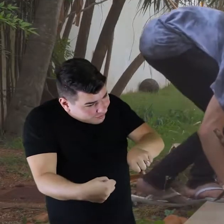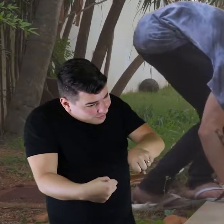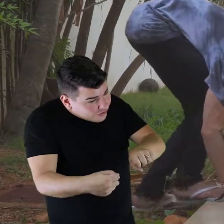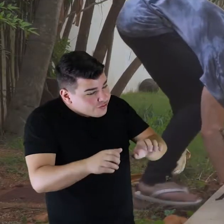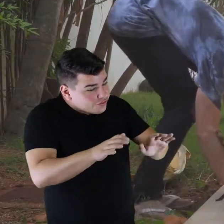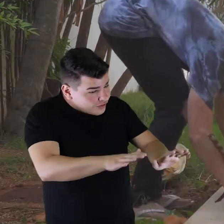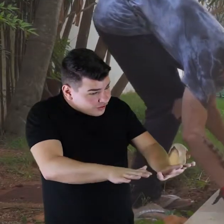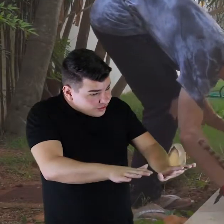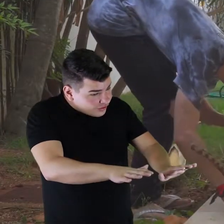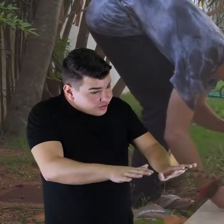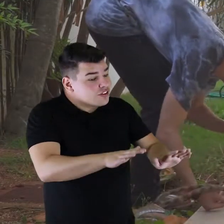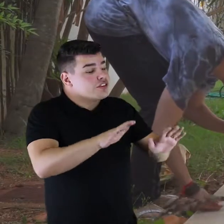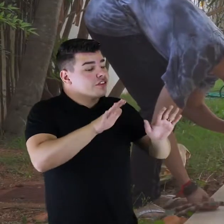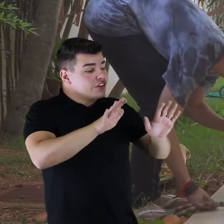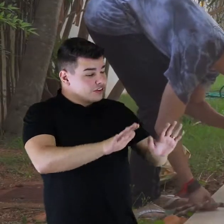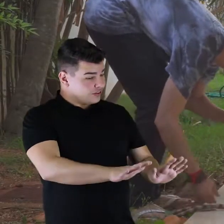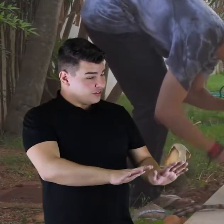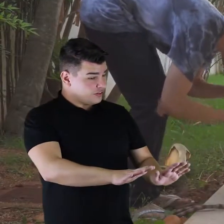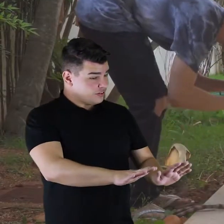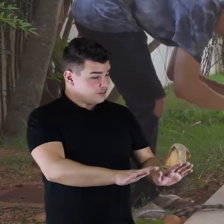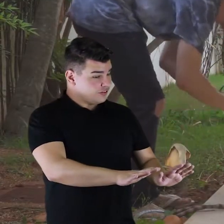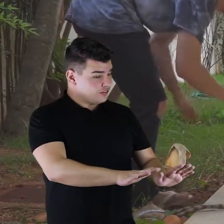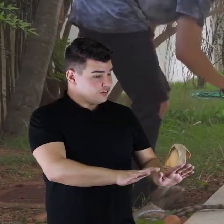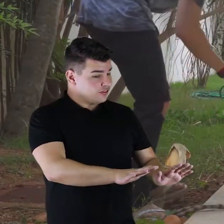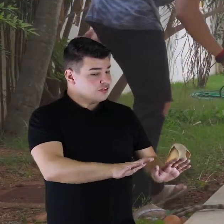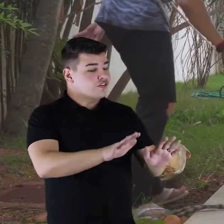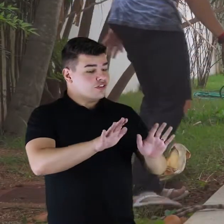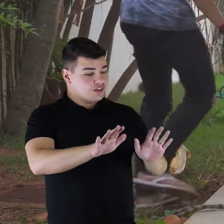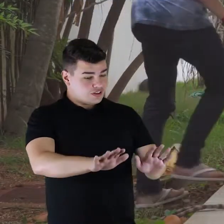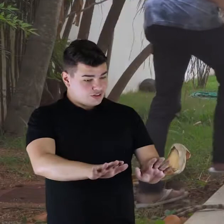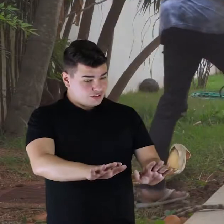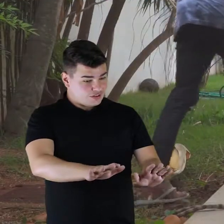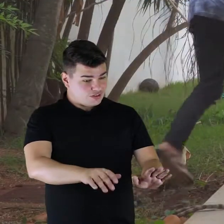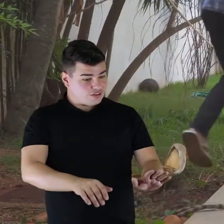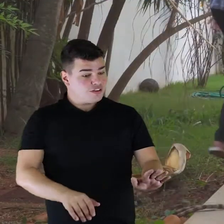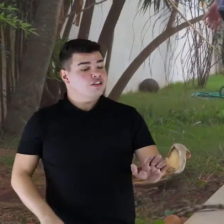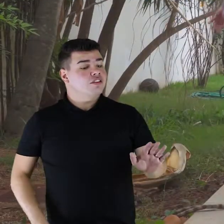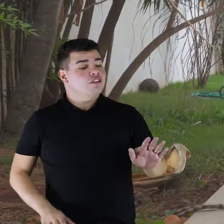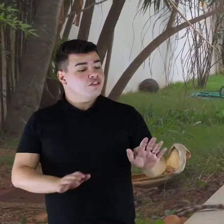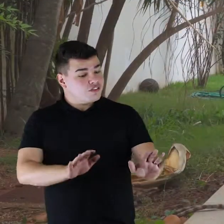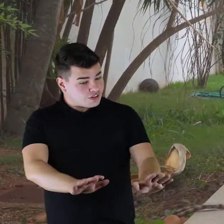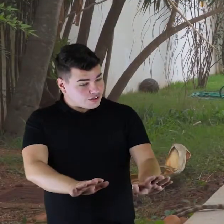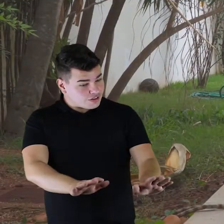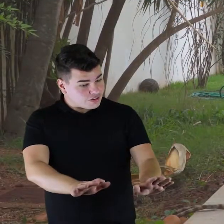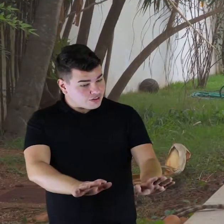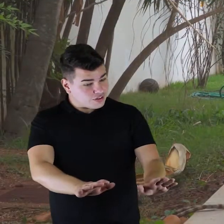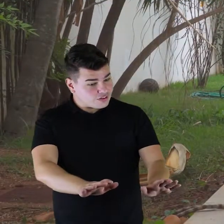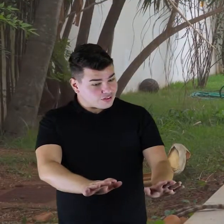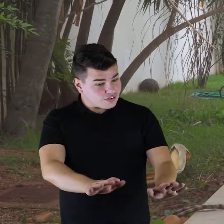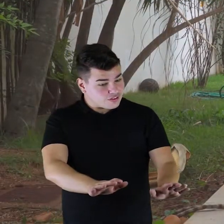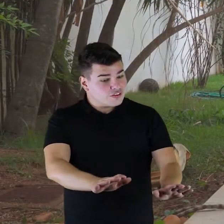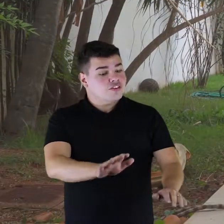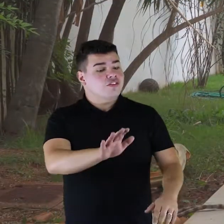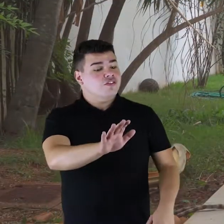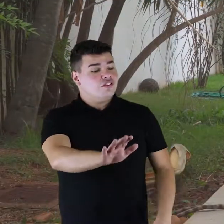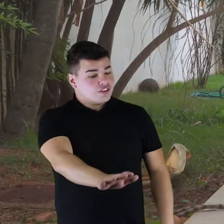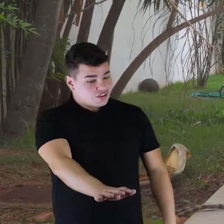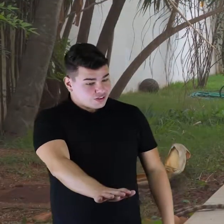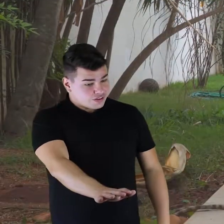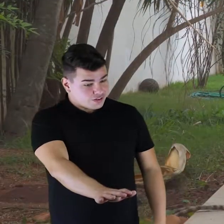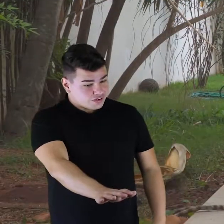Deita. Aruan se levanta devagar. Fica. E afasta-se de Tusk, fica. Que permanece deitado. Fica.